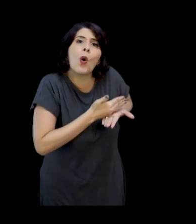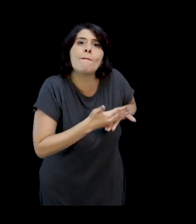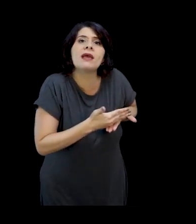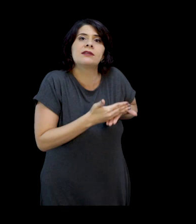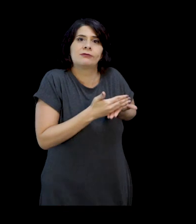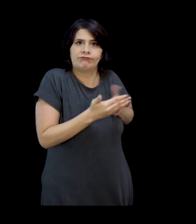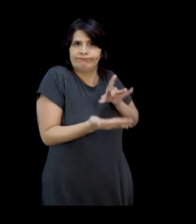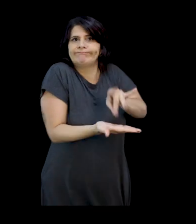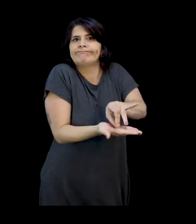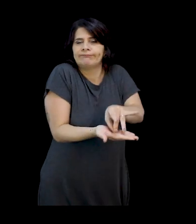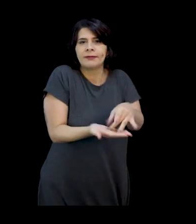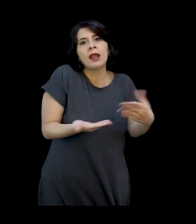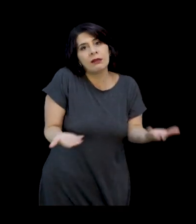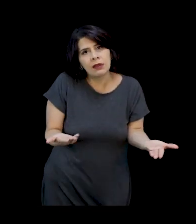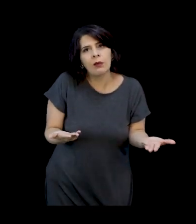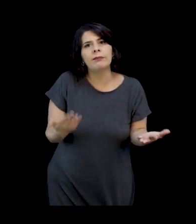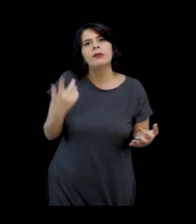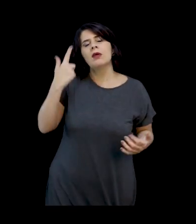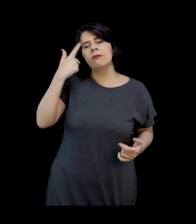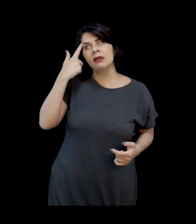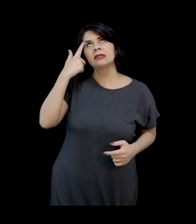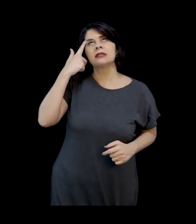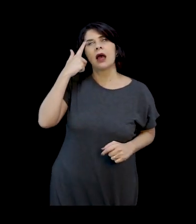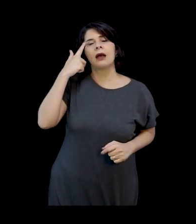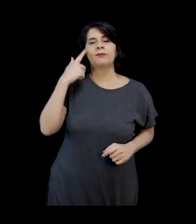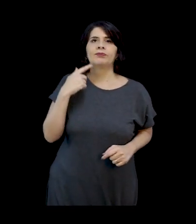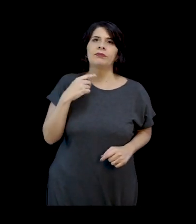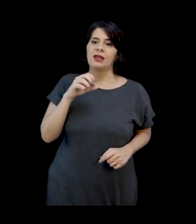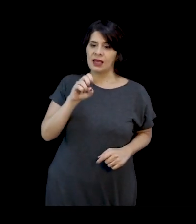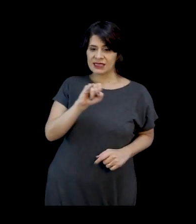matriz geradora, né? Quer dizer,